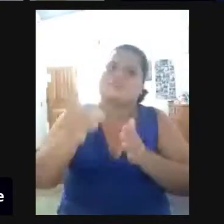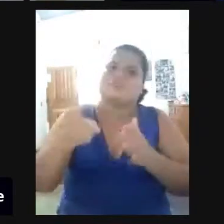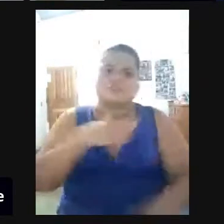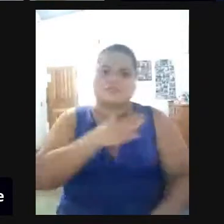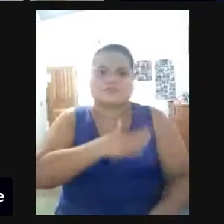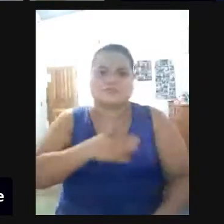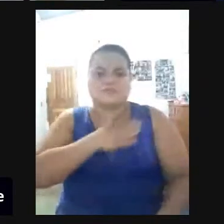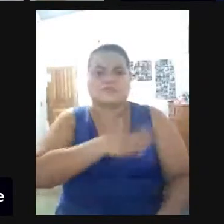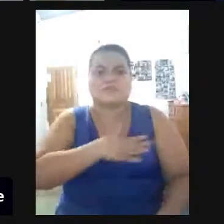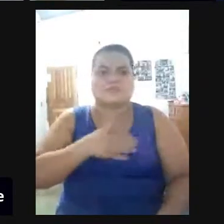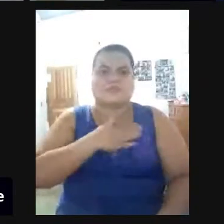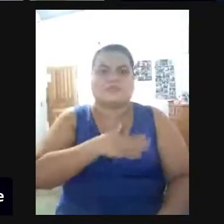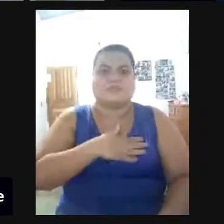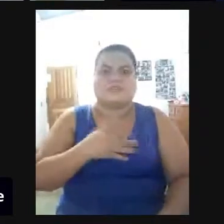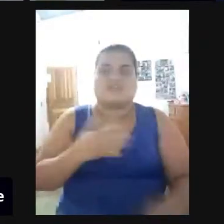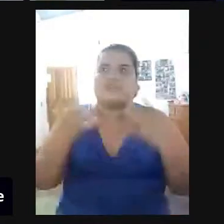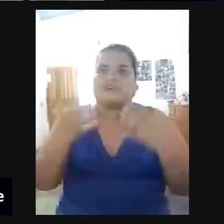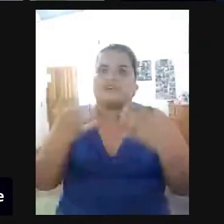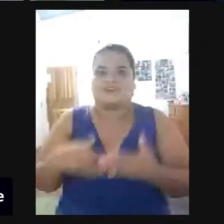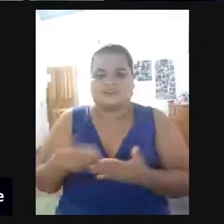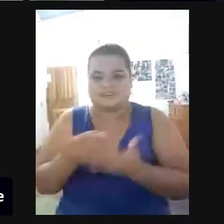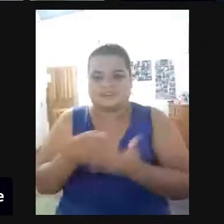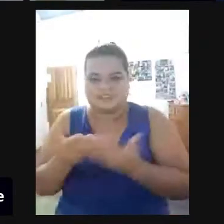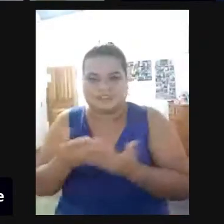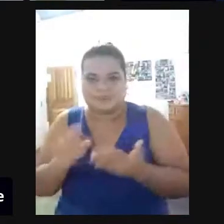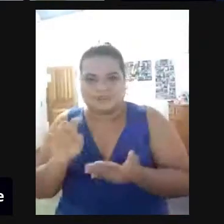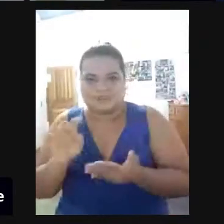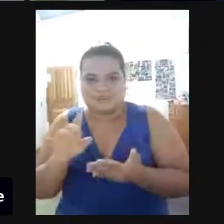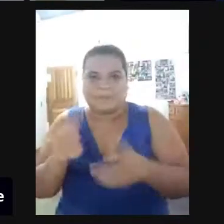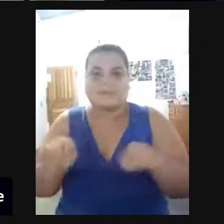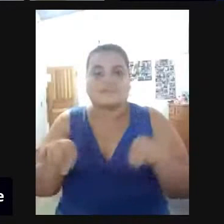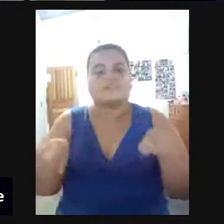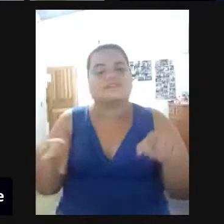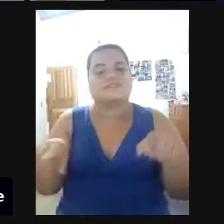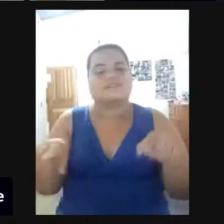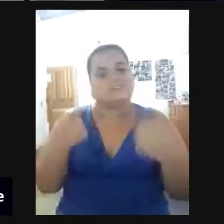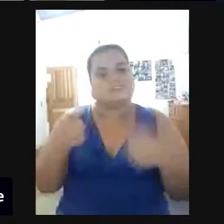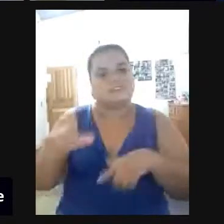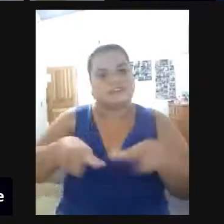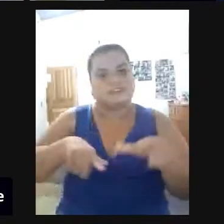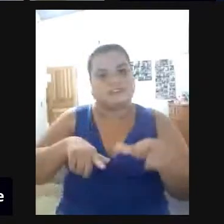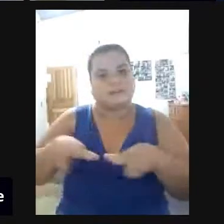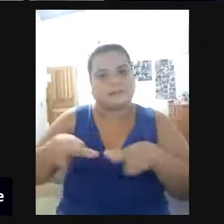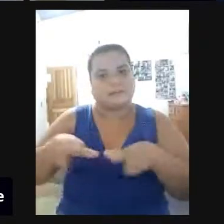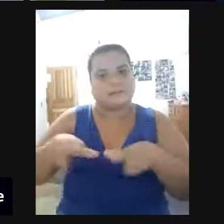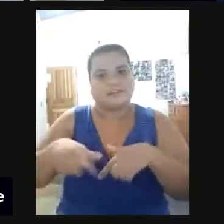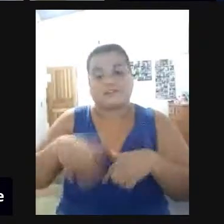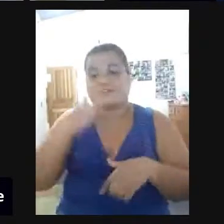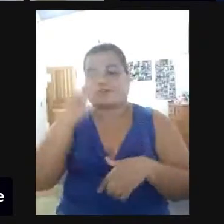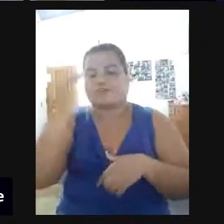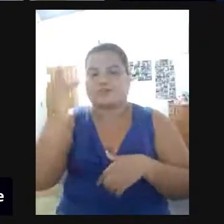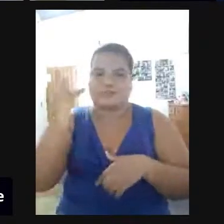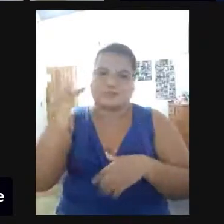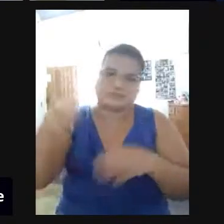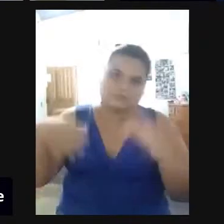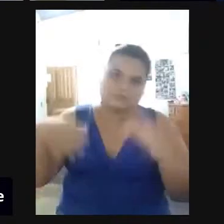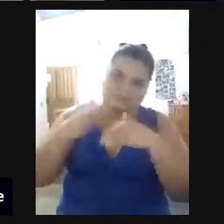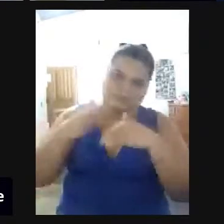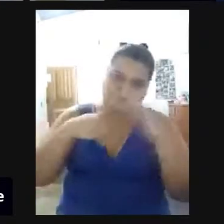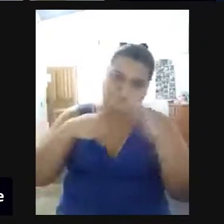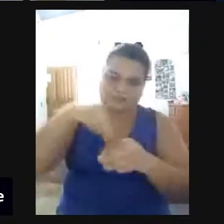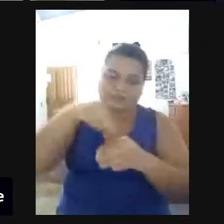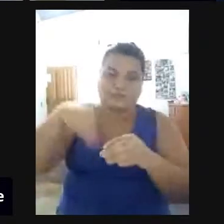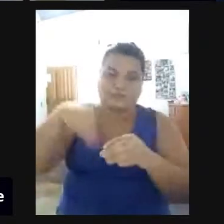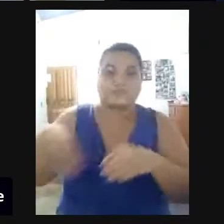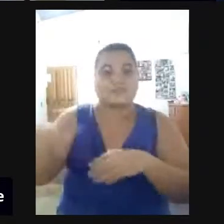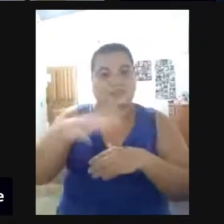só atender. Não, eu quero atender e quero preparar nutricionistas para atender e para formar bons profissionais para atuar nessa área também, porque nossas